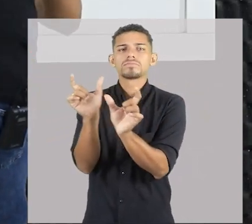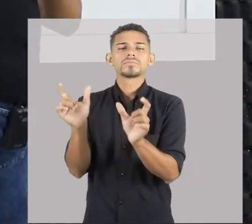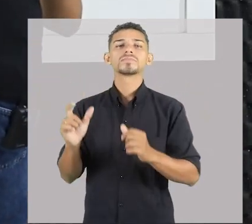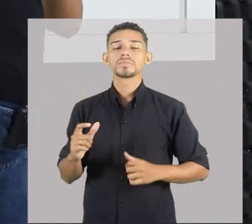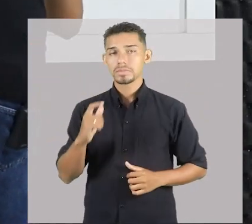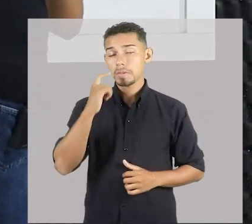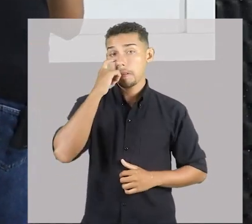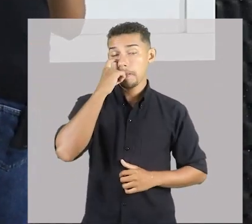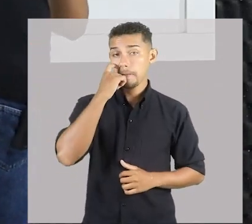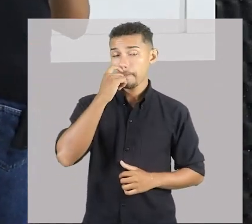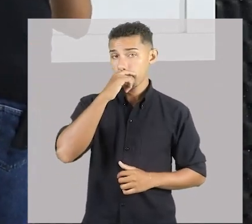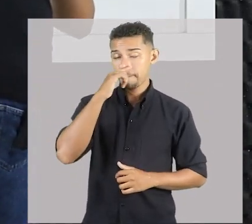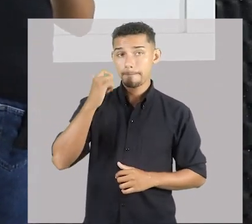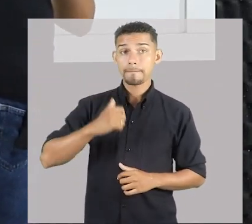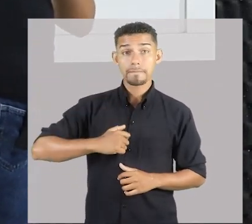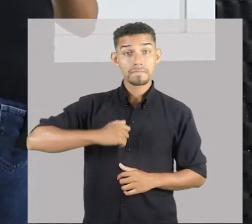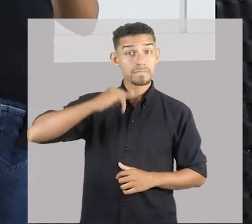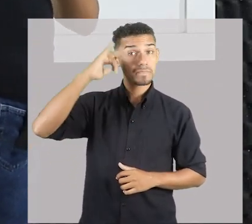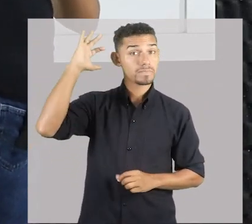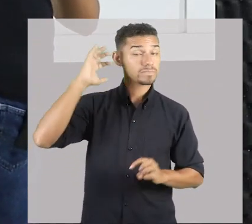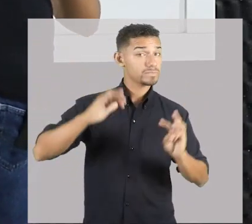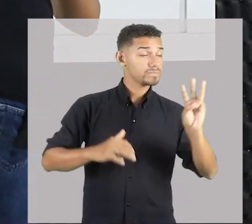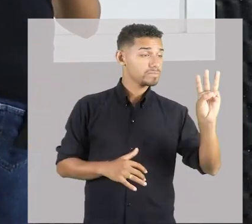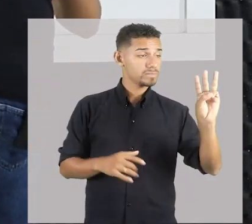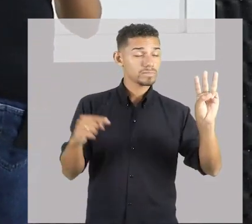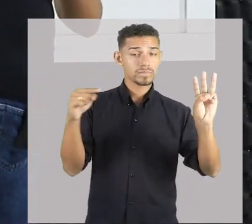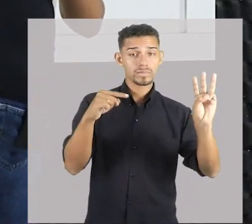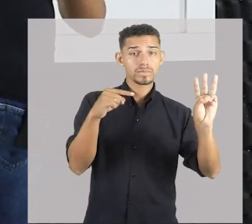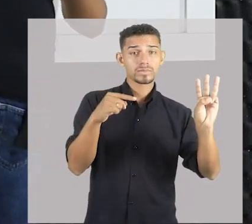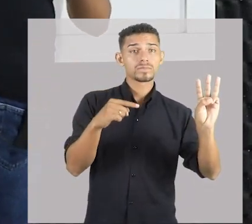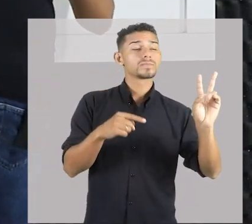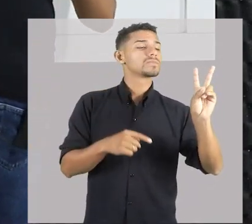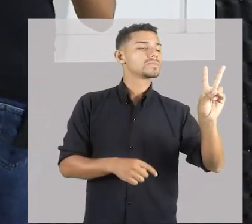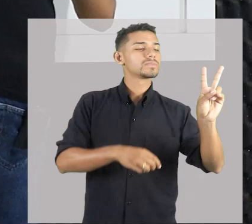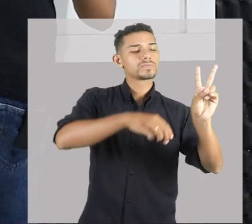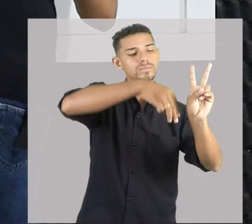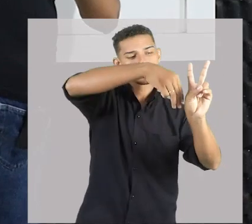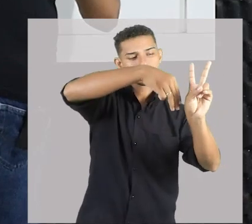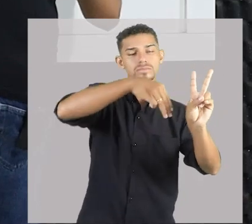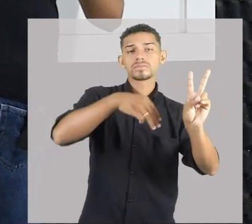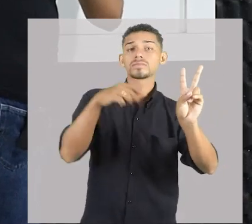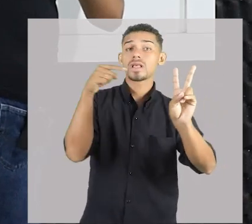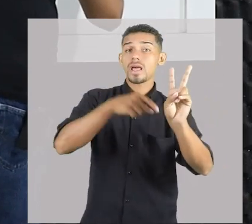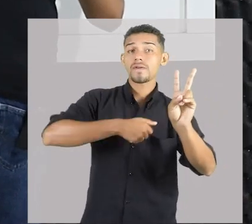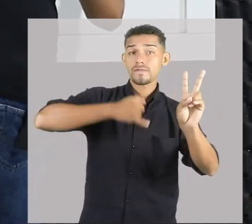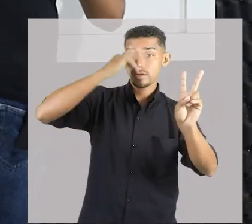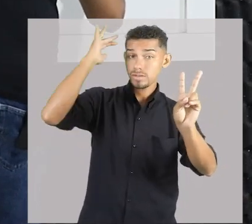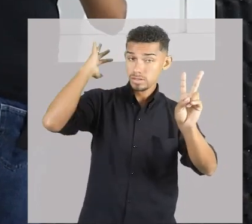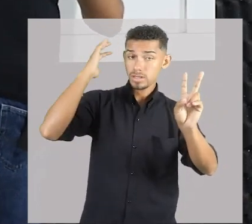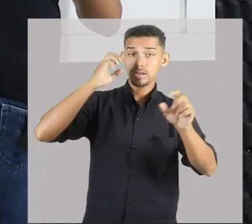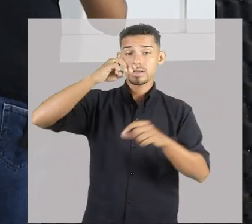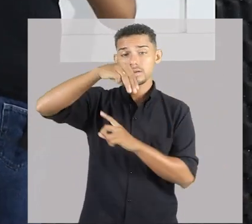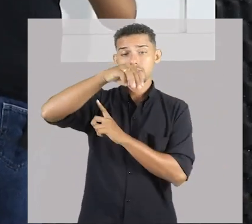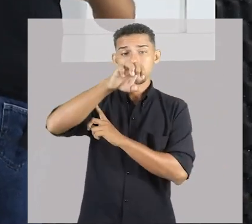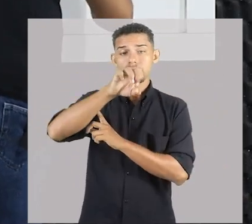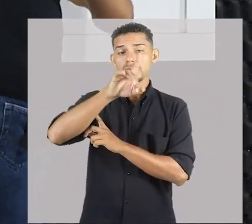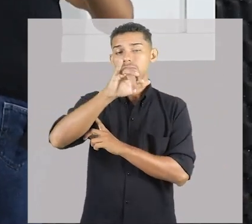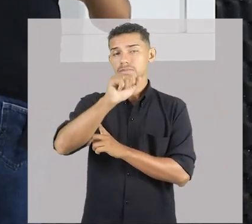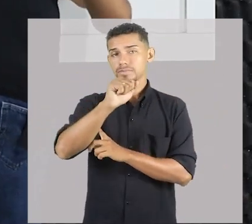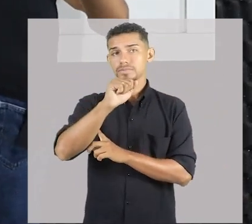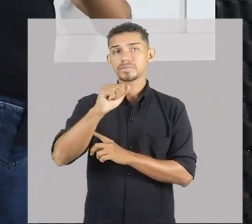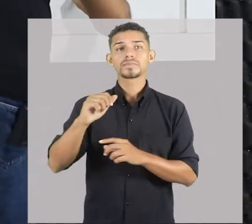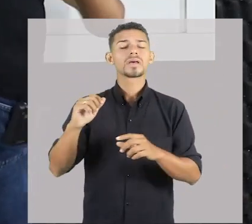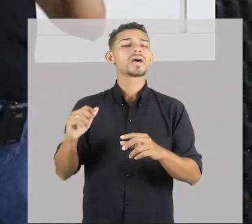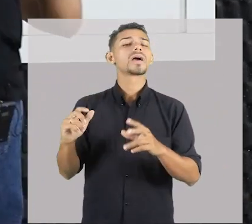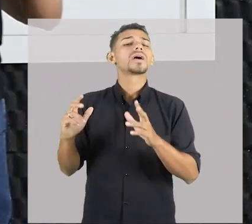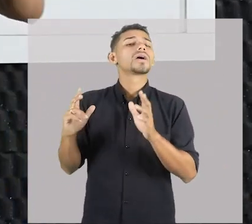A velocidade angular média é igual à velocidade linear ou escalar média